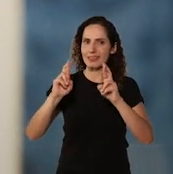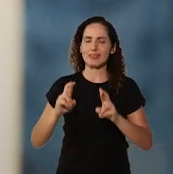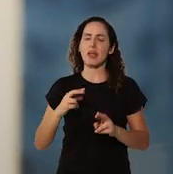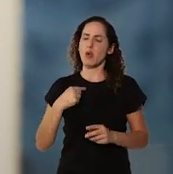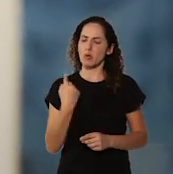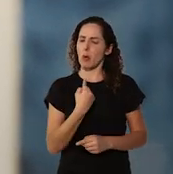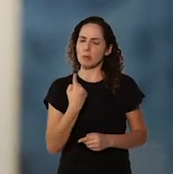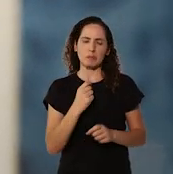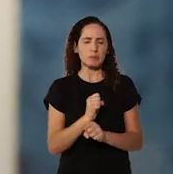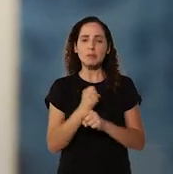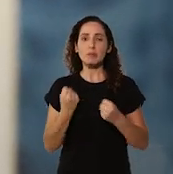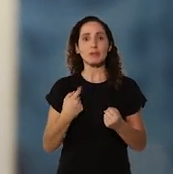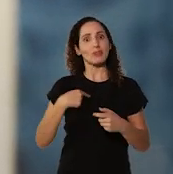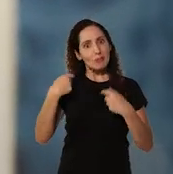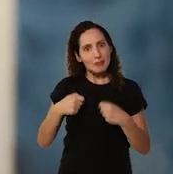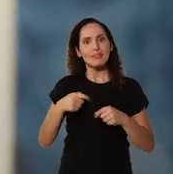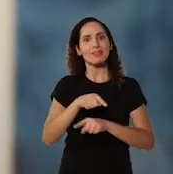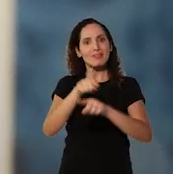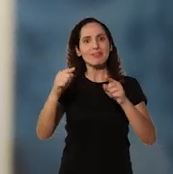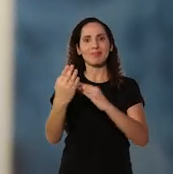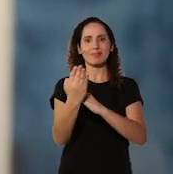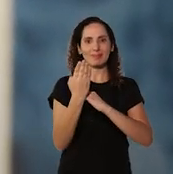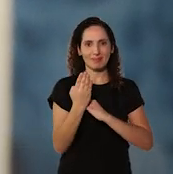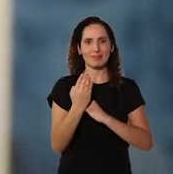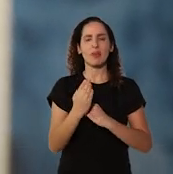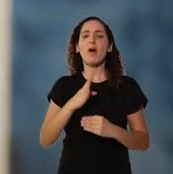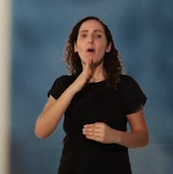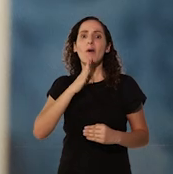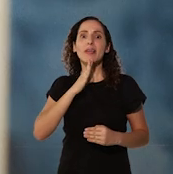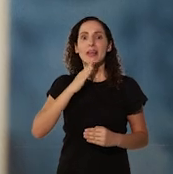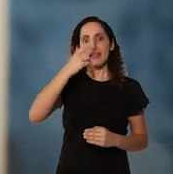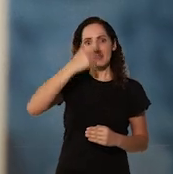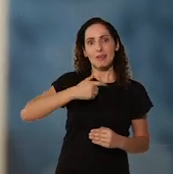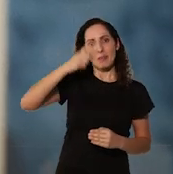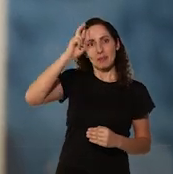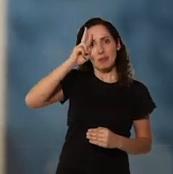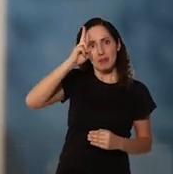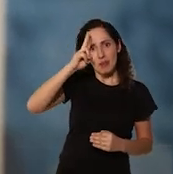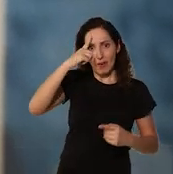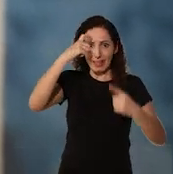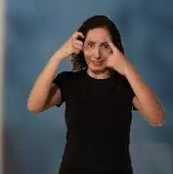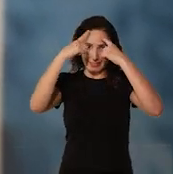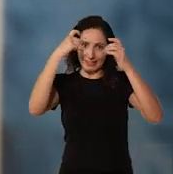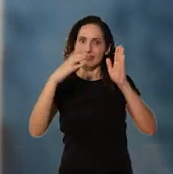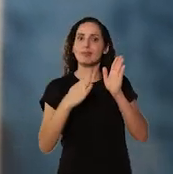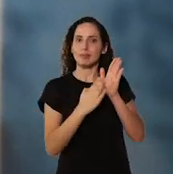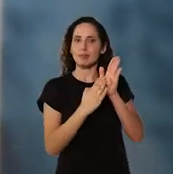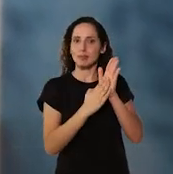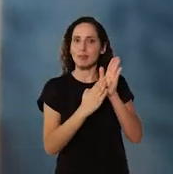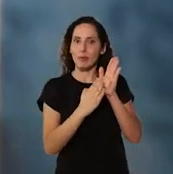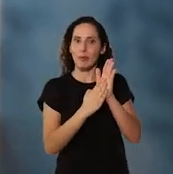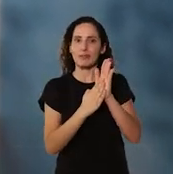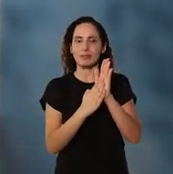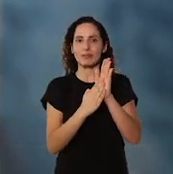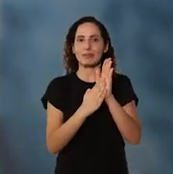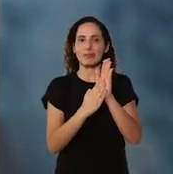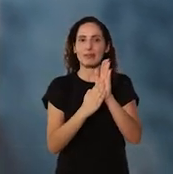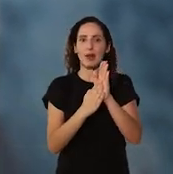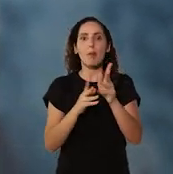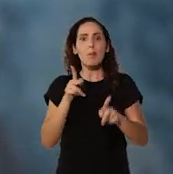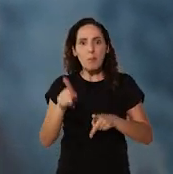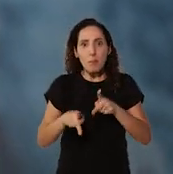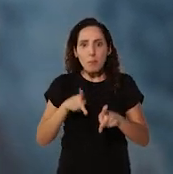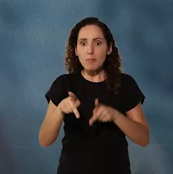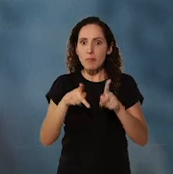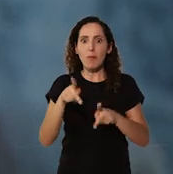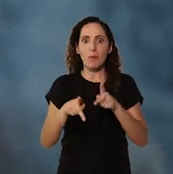fazer nada sozinho. Eu preciso da sua ajuda. Conheça minha história, ideias e propostas. A Frente